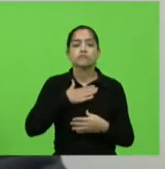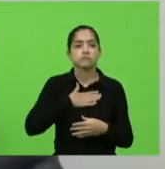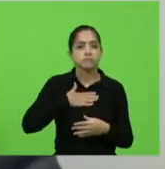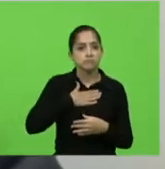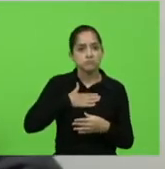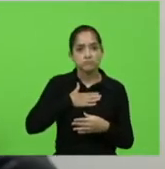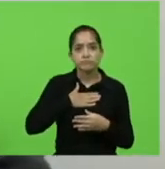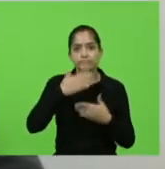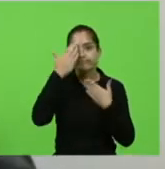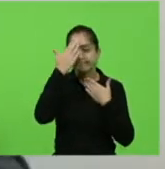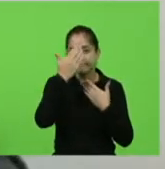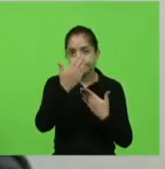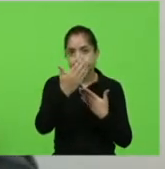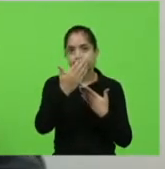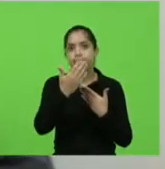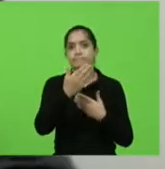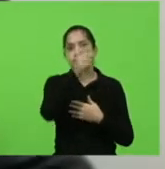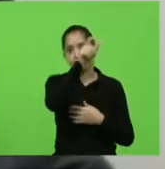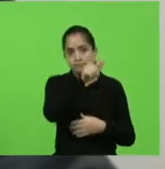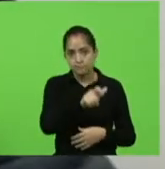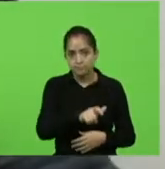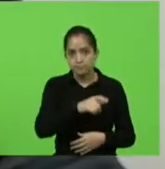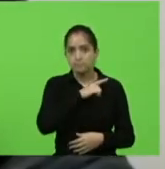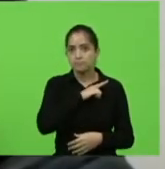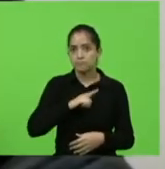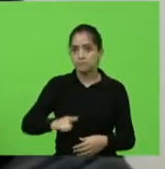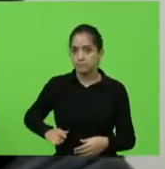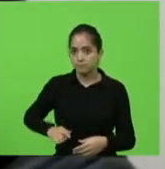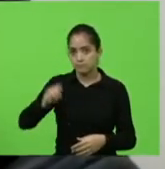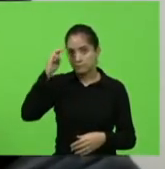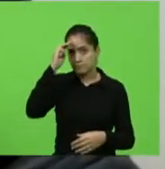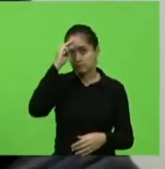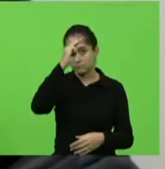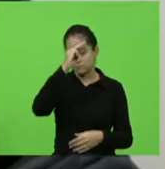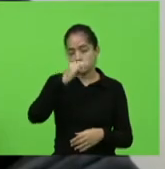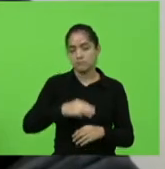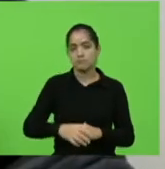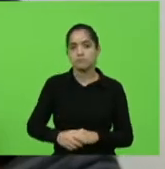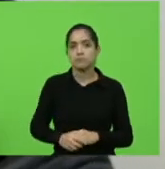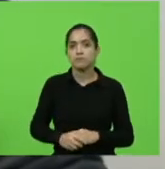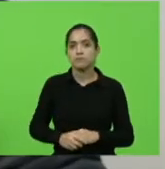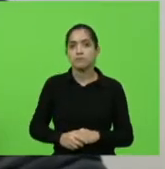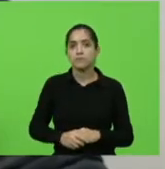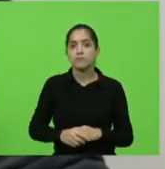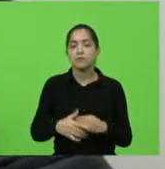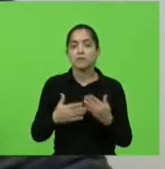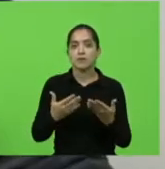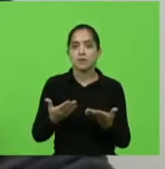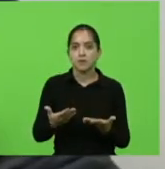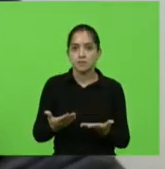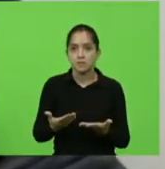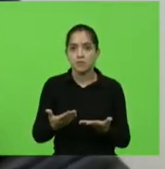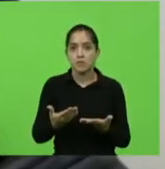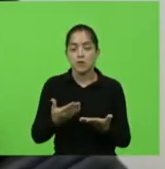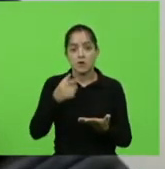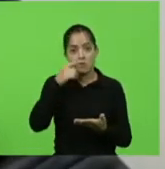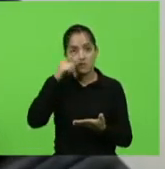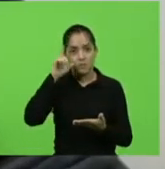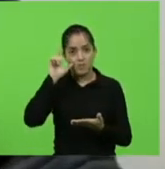ao nosso governador Carlos Moisés, por ter, a tarde de